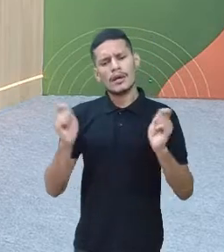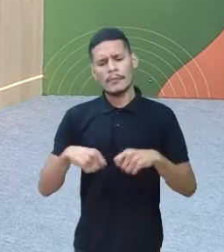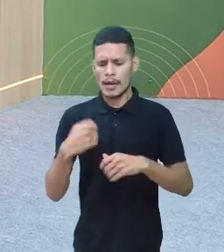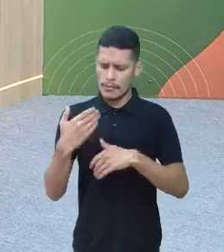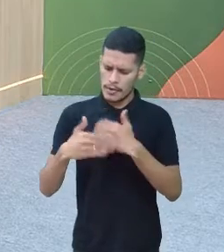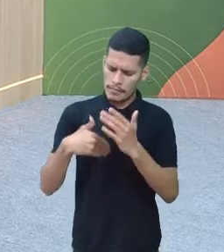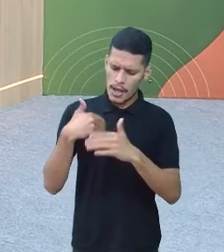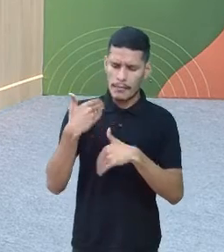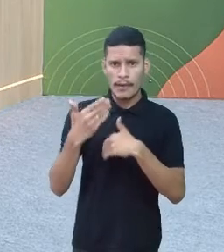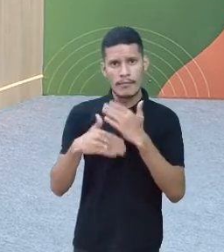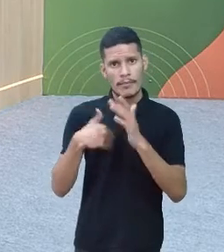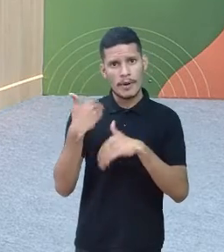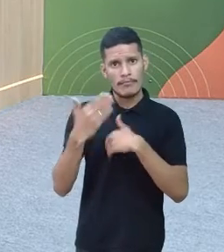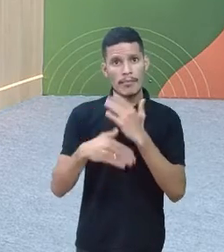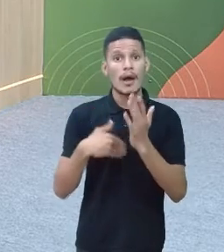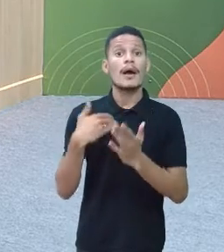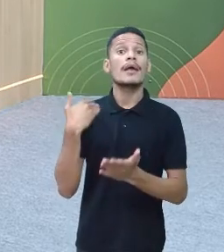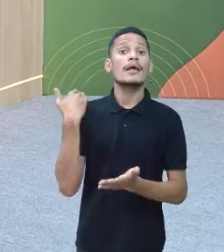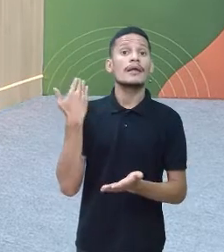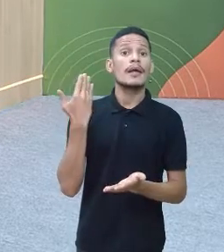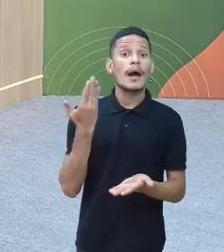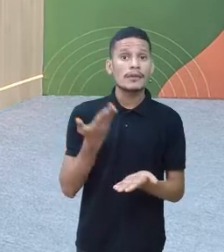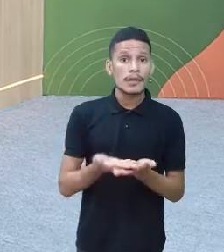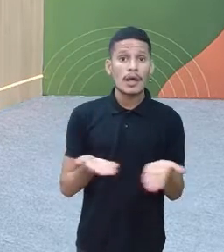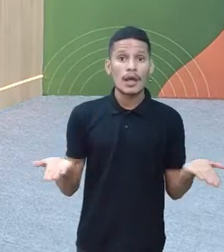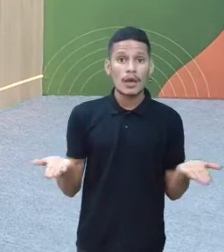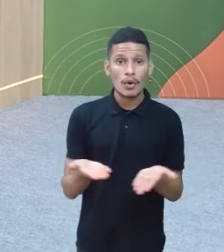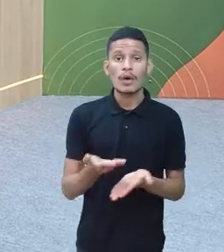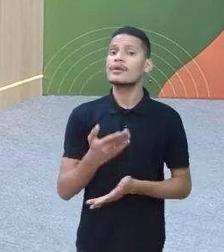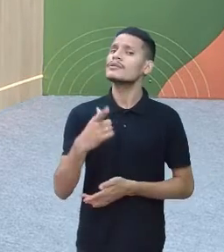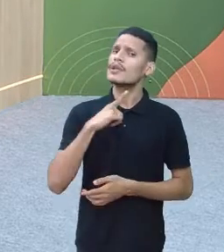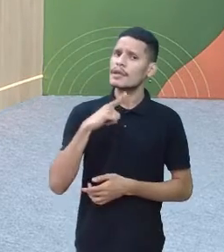né? Até que em 2009